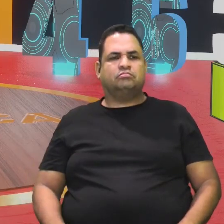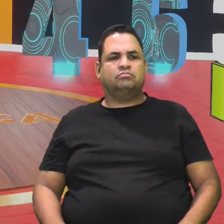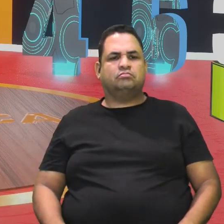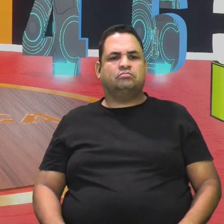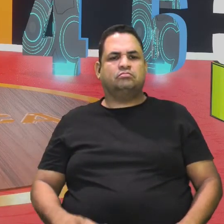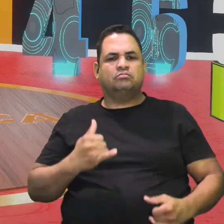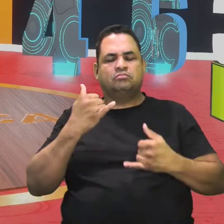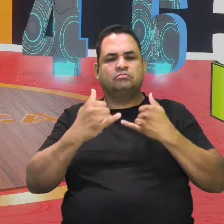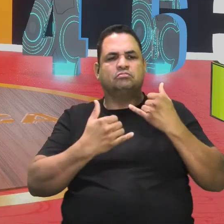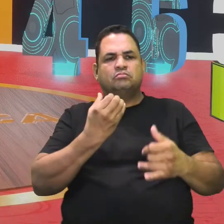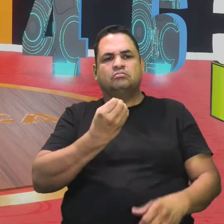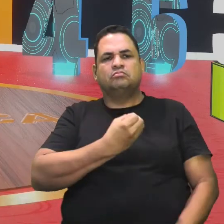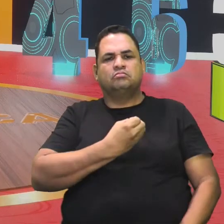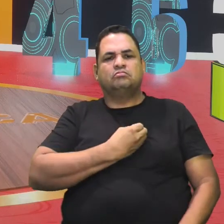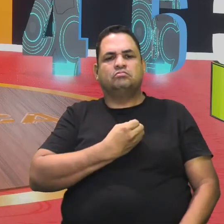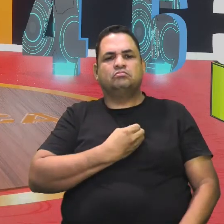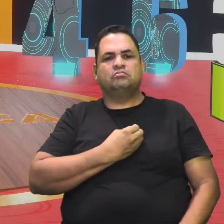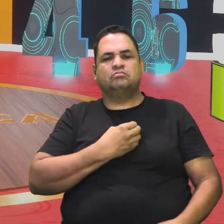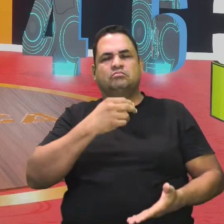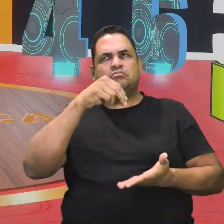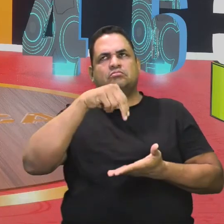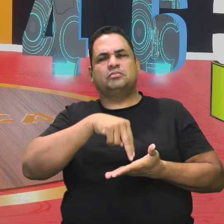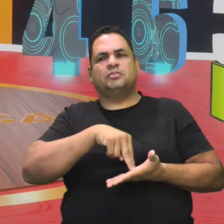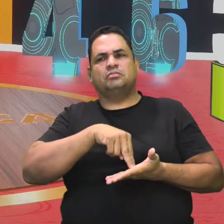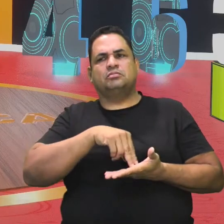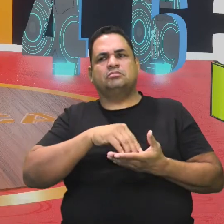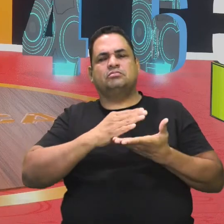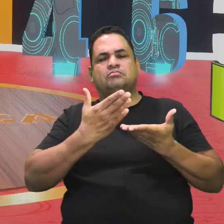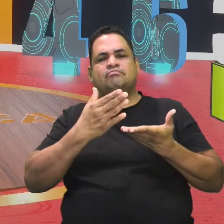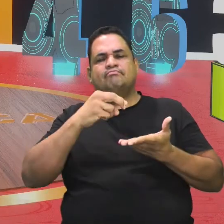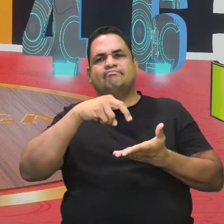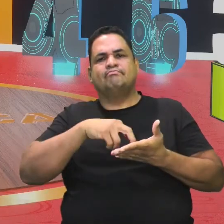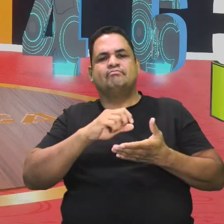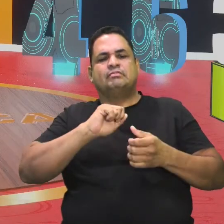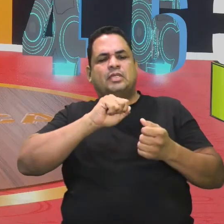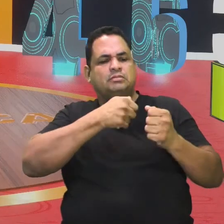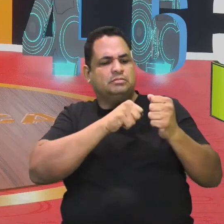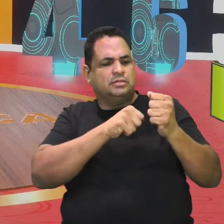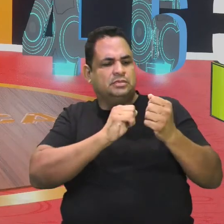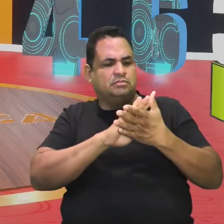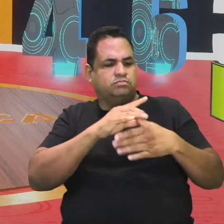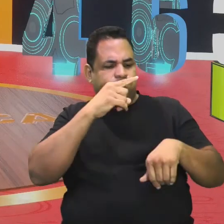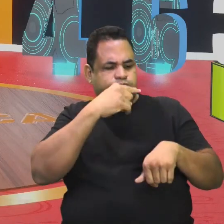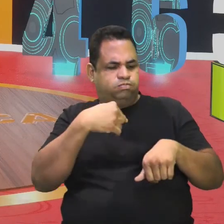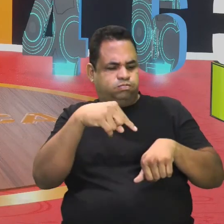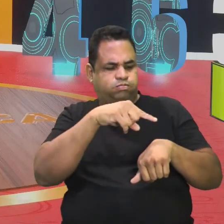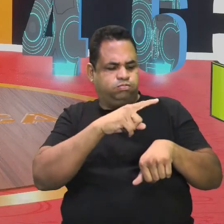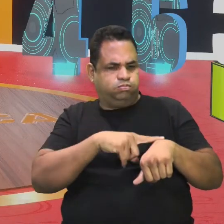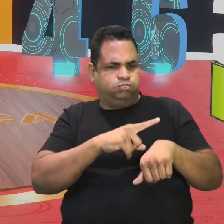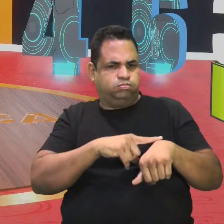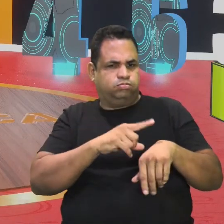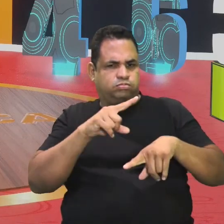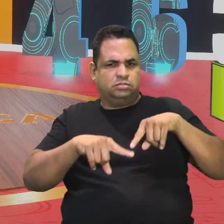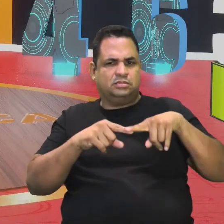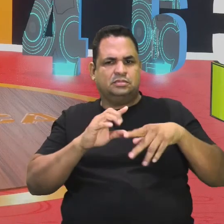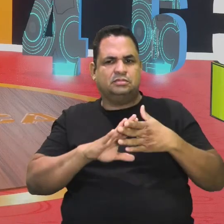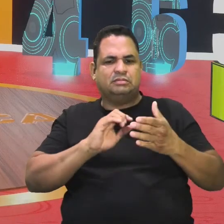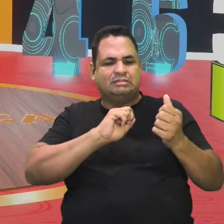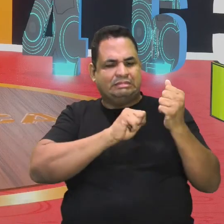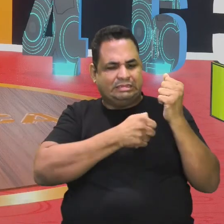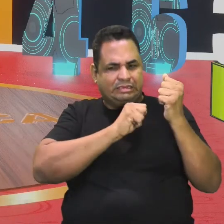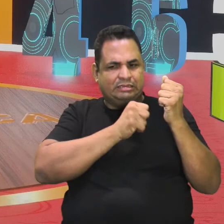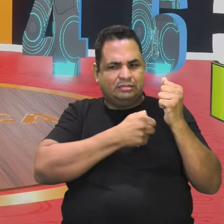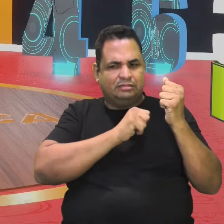E eu brincando com os números, eu dormi, eu acordei, o despertador tocou, deu corda. Esses meninos não sabem nem o que é dar corda em despertador.